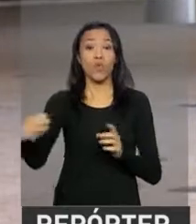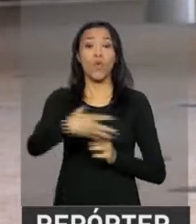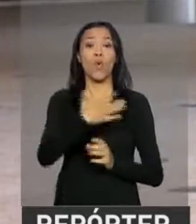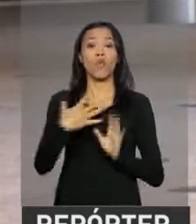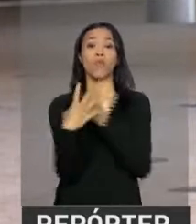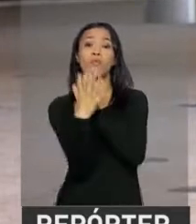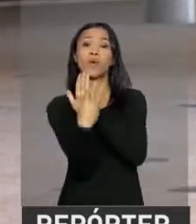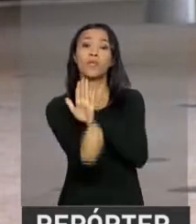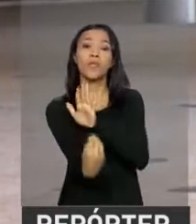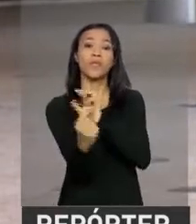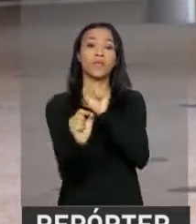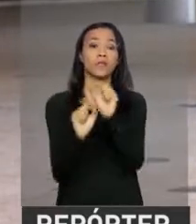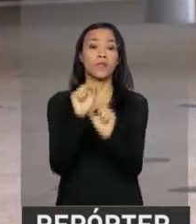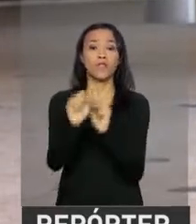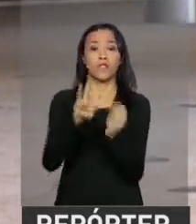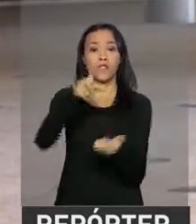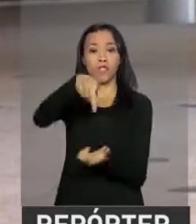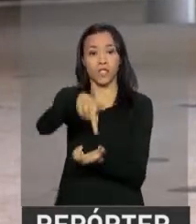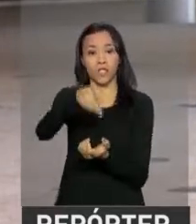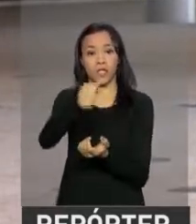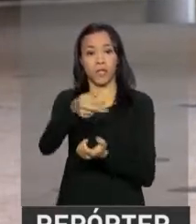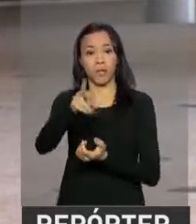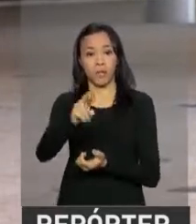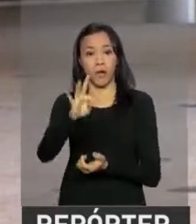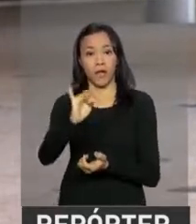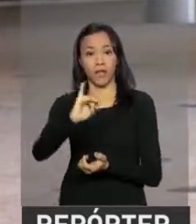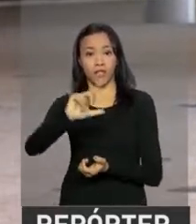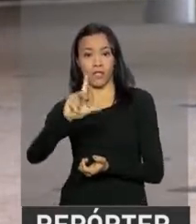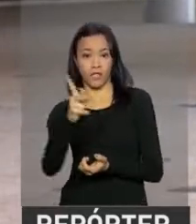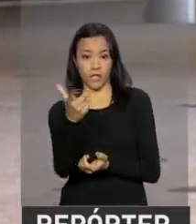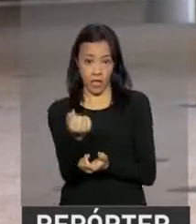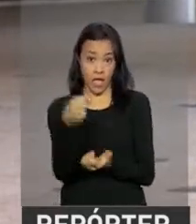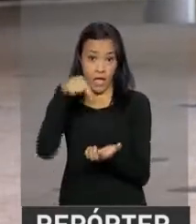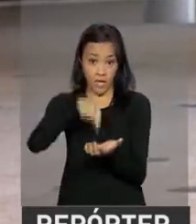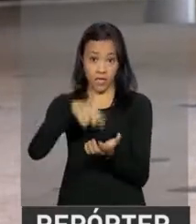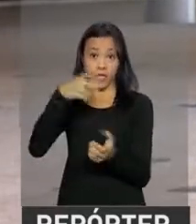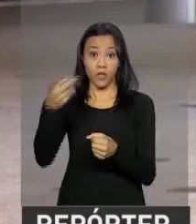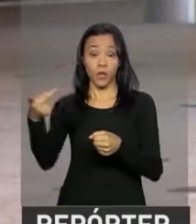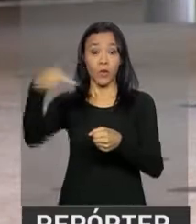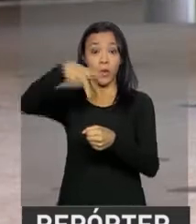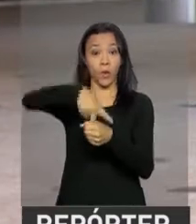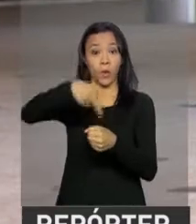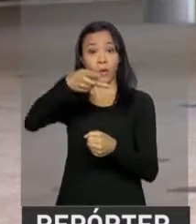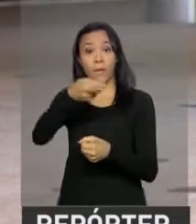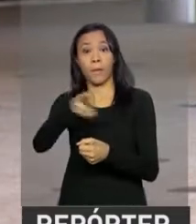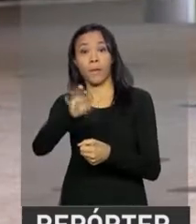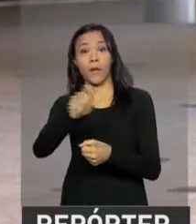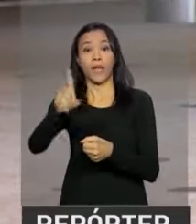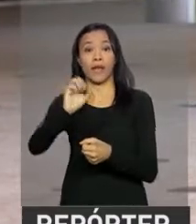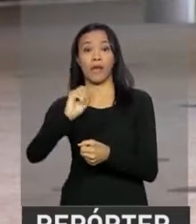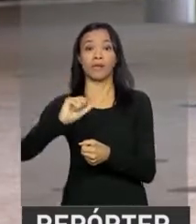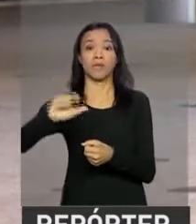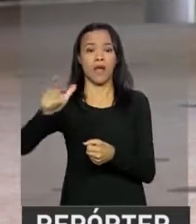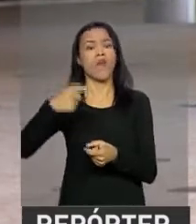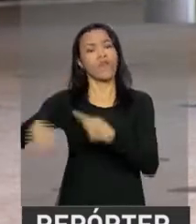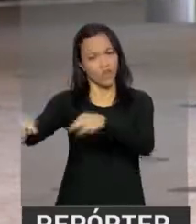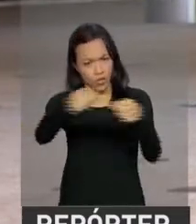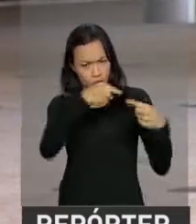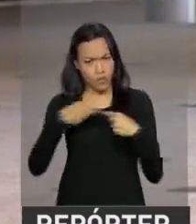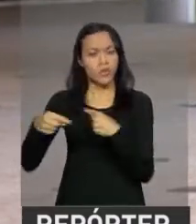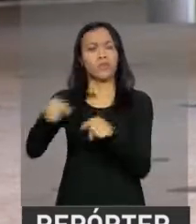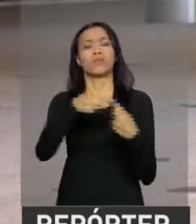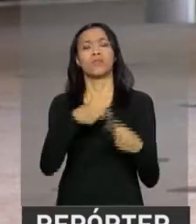de partilha para a exploração no pré-sal também foi discutida nessa reunião ontem com os líderes da base aliada na